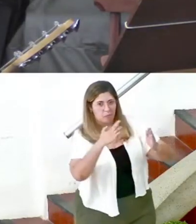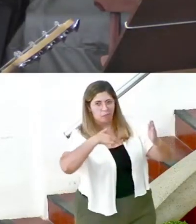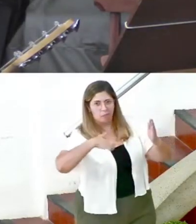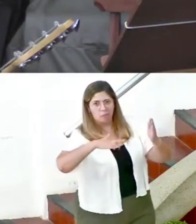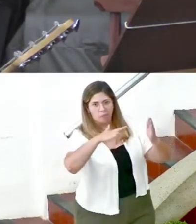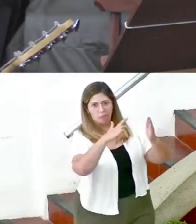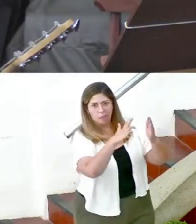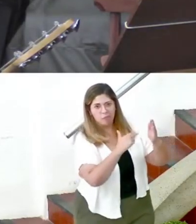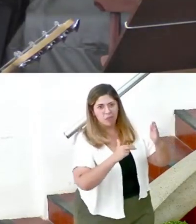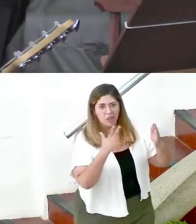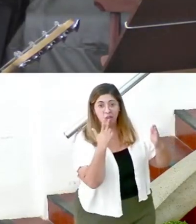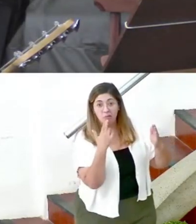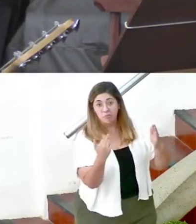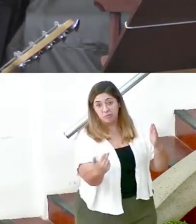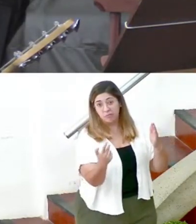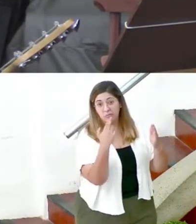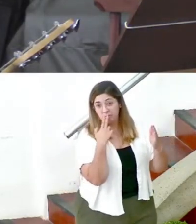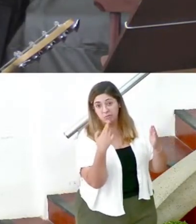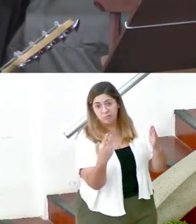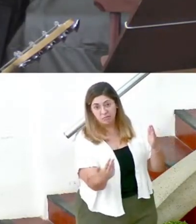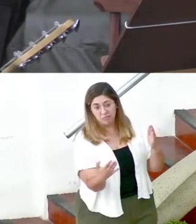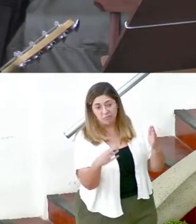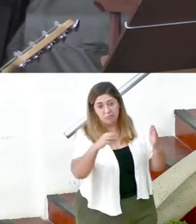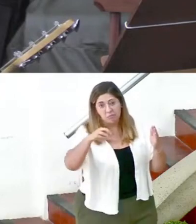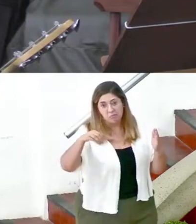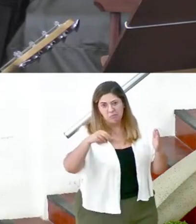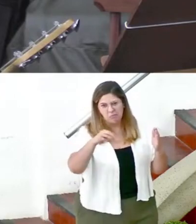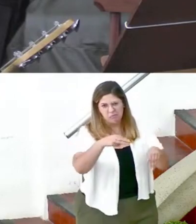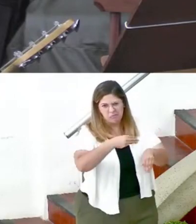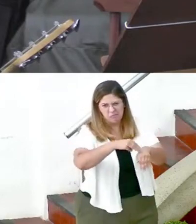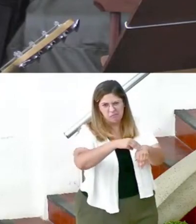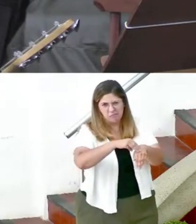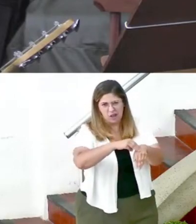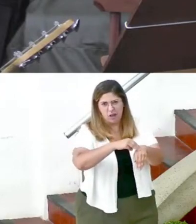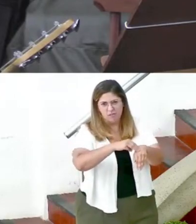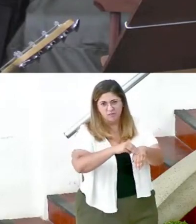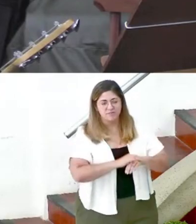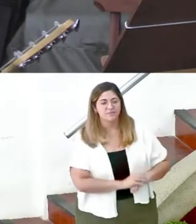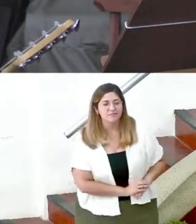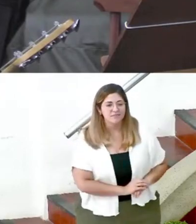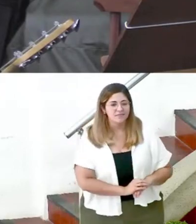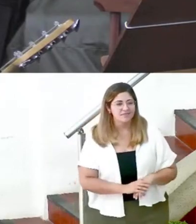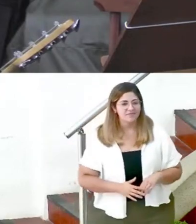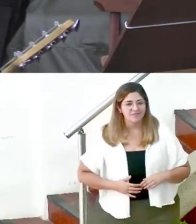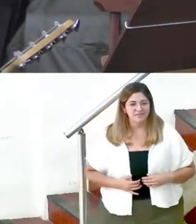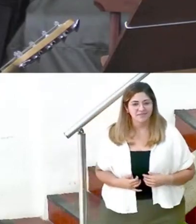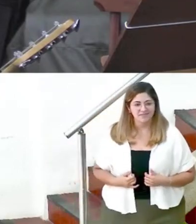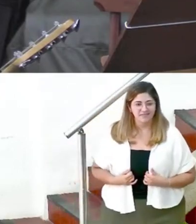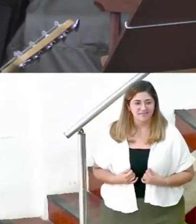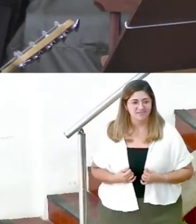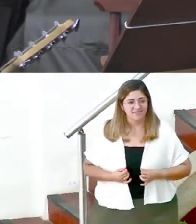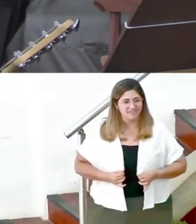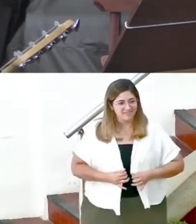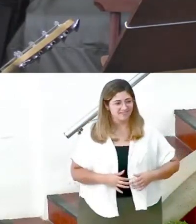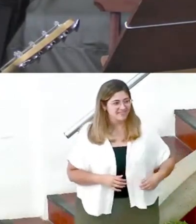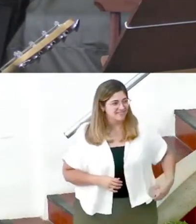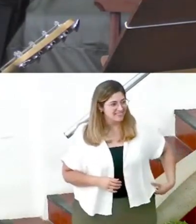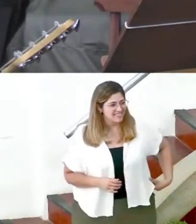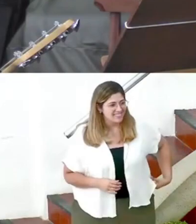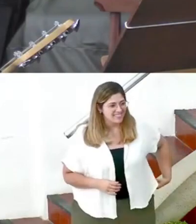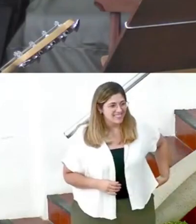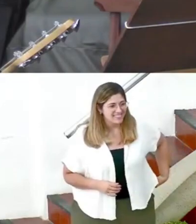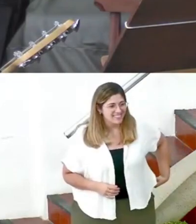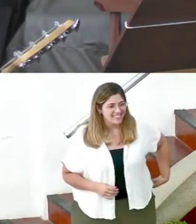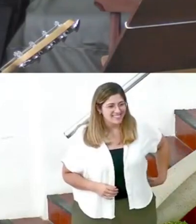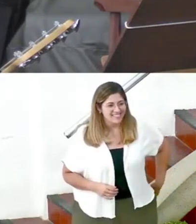Vermelho, talvez? Cor de barro, que cor é? Marrom? Marrom? Marrom. Obrigado, Zuleika. Isso muito me ajuda. Cor